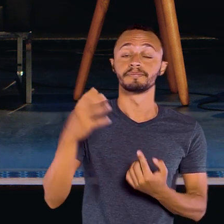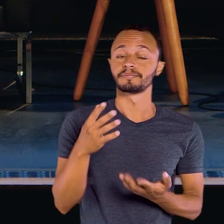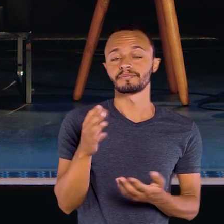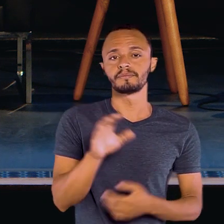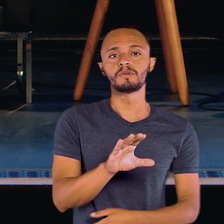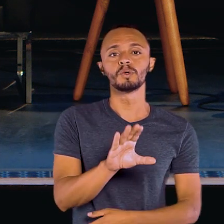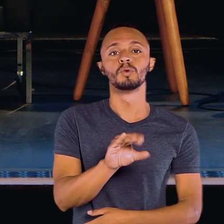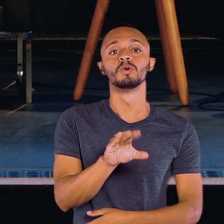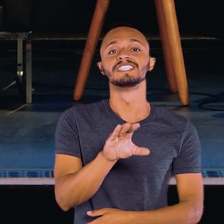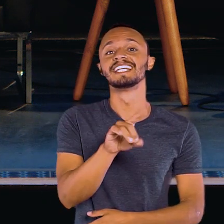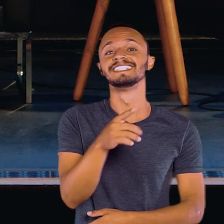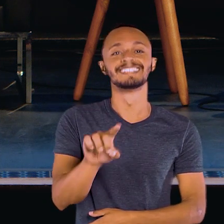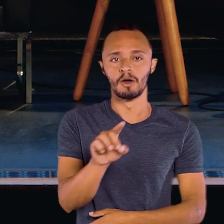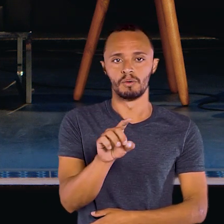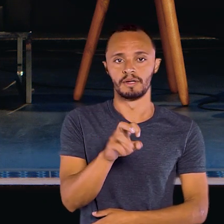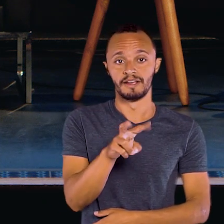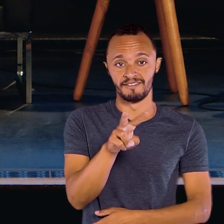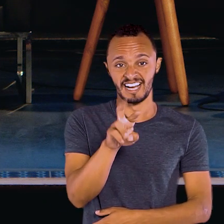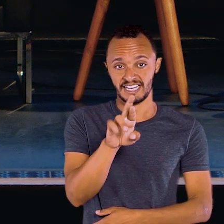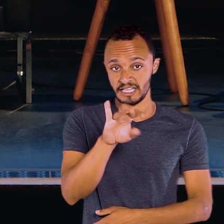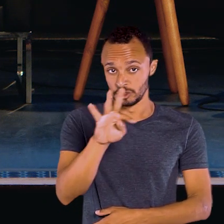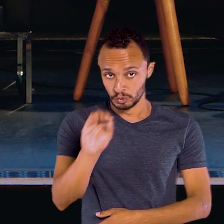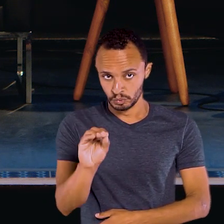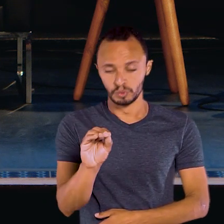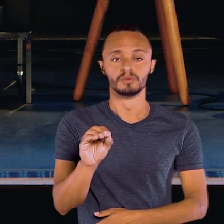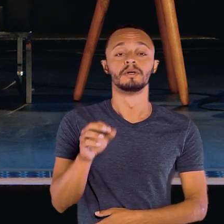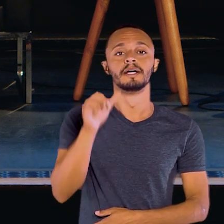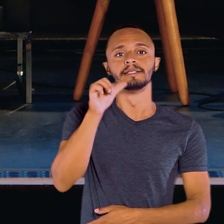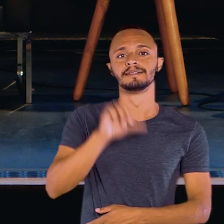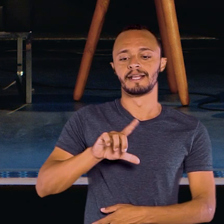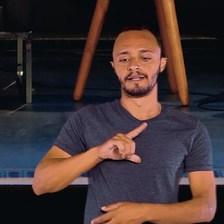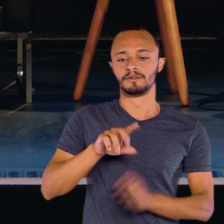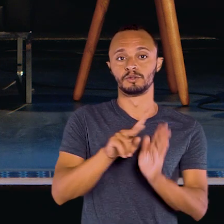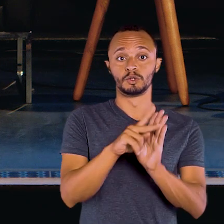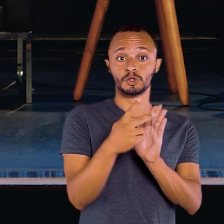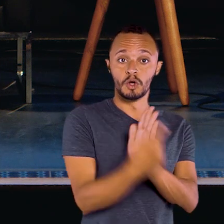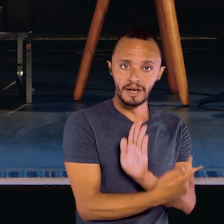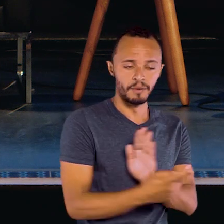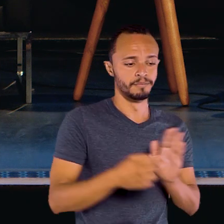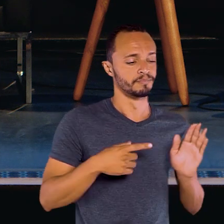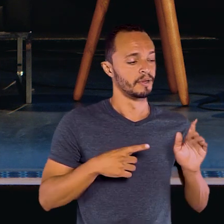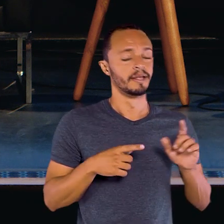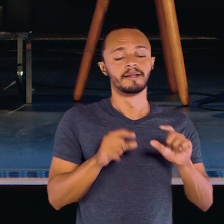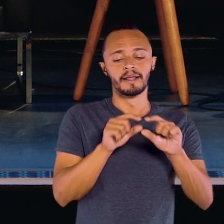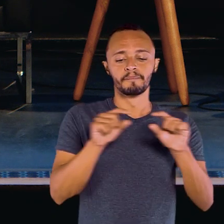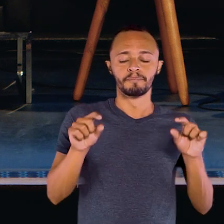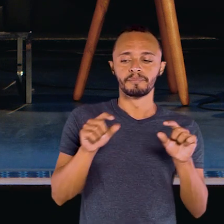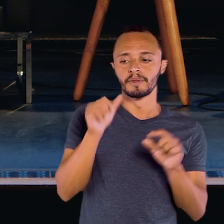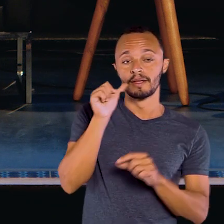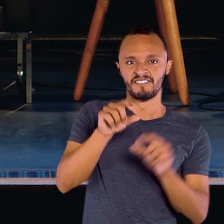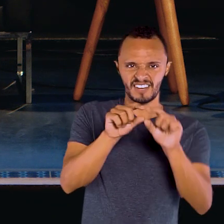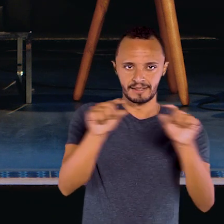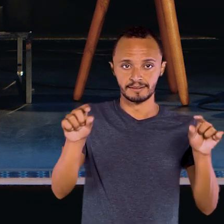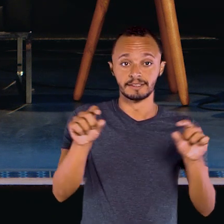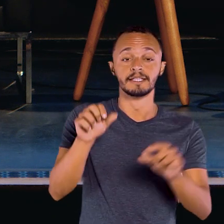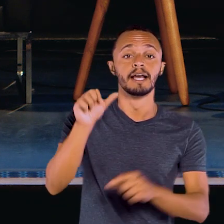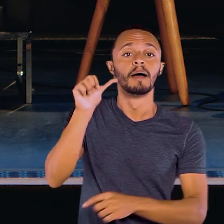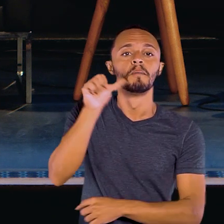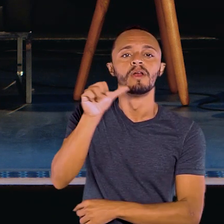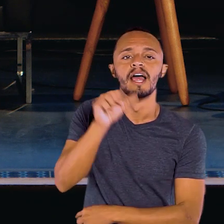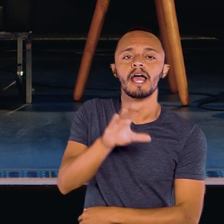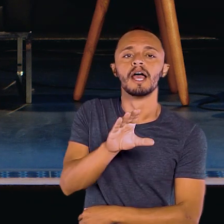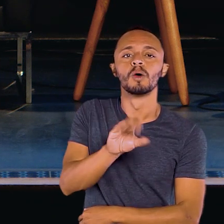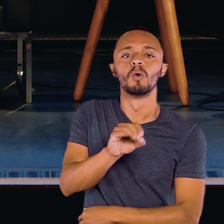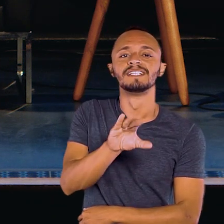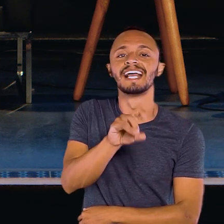a Conceição, que foi empregada doméstica, babá, e não sei o quê, papapá. Então, assim,